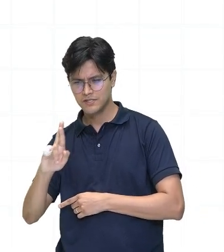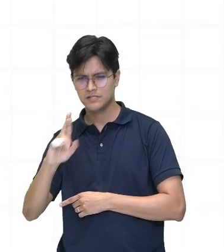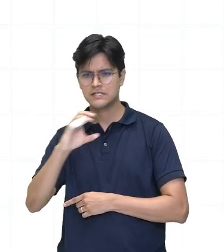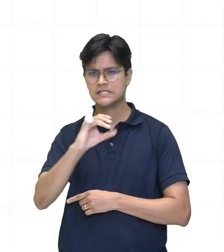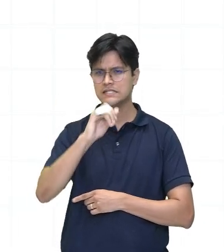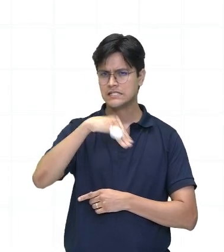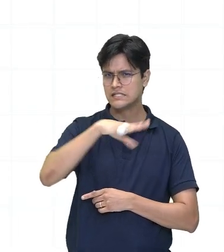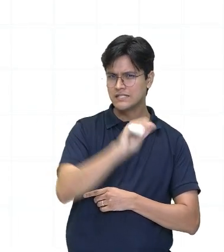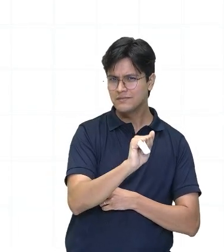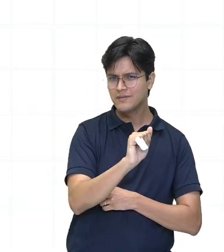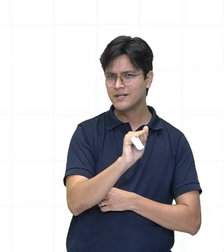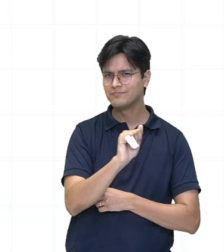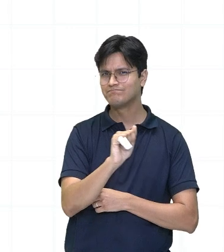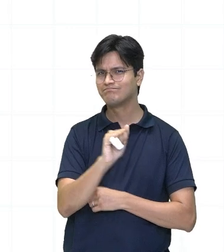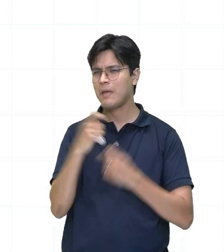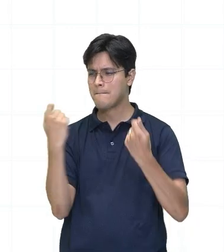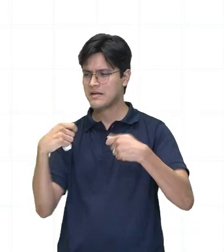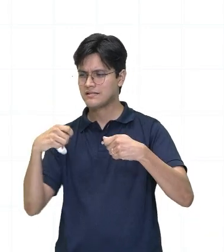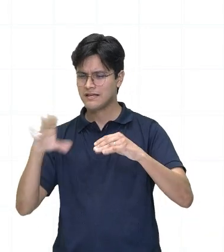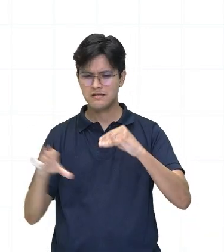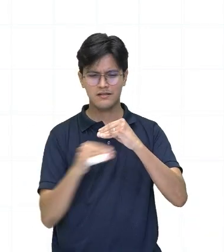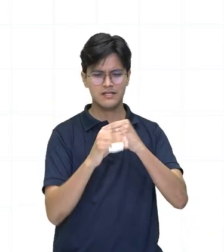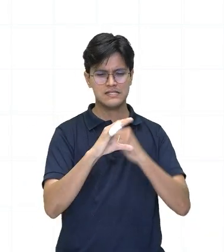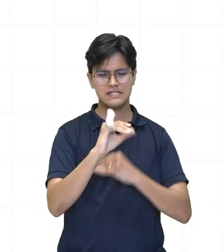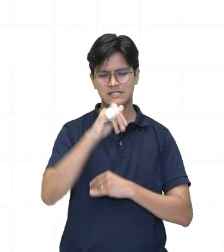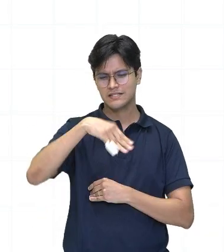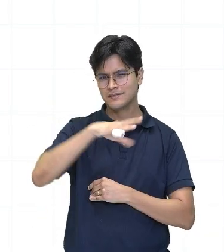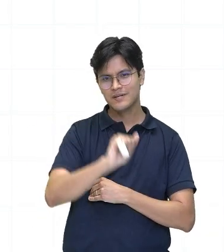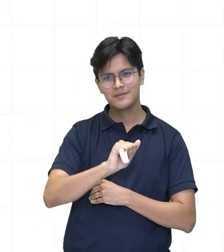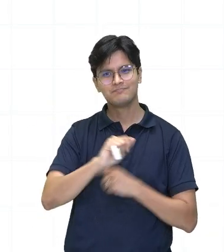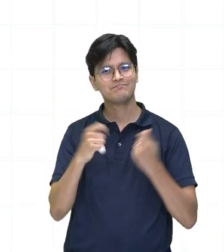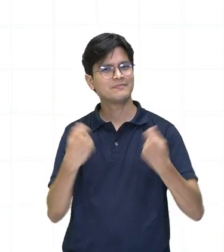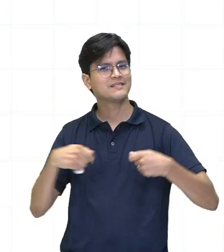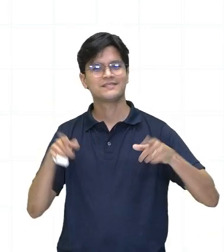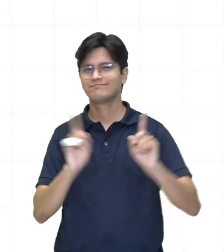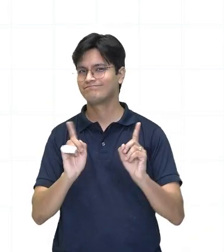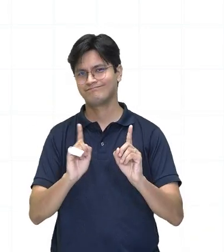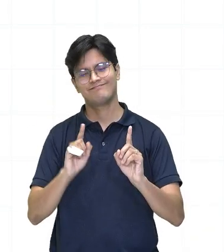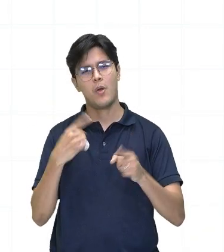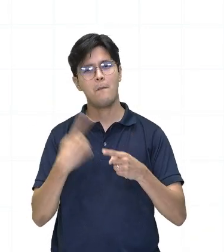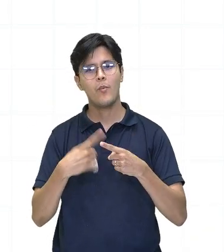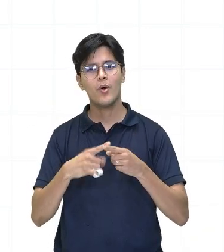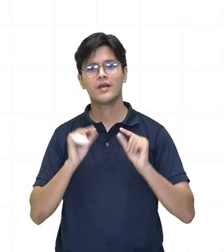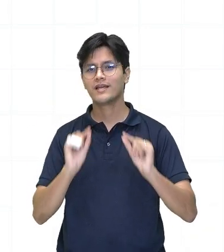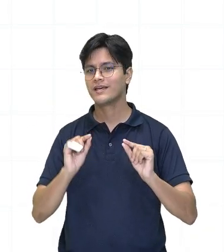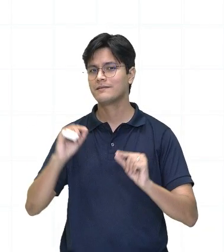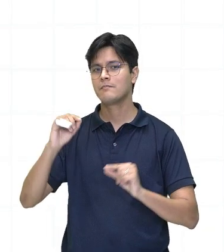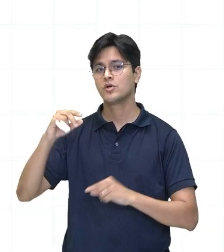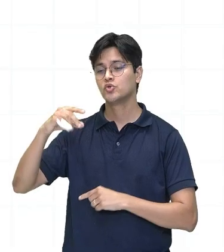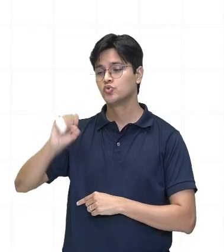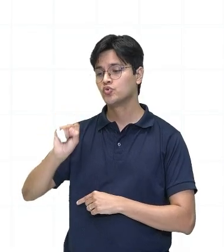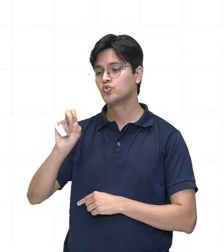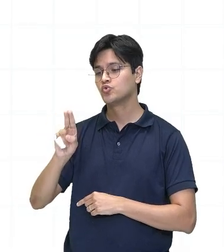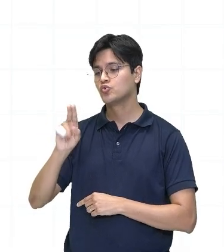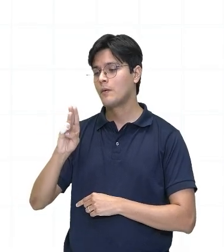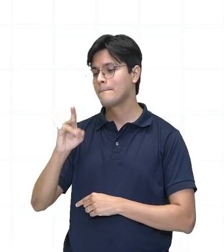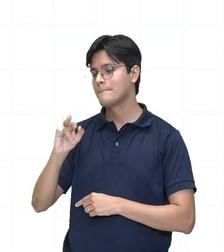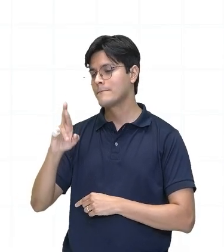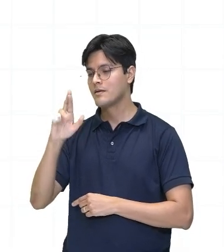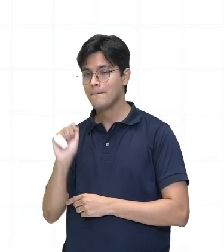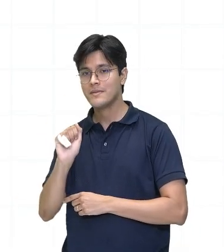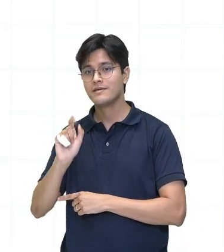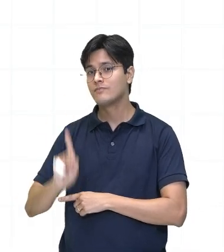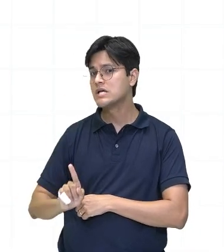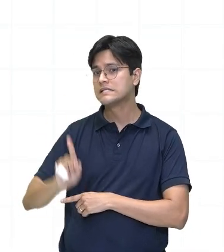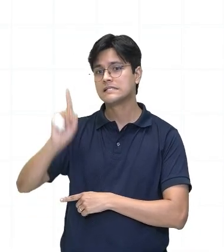posso utilizar as duas, porque as duas estão dando a mesma informação, certo? De forma desnecessária, não há